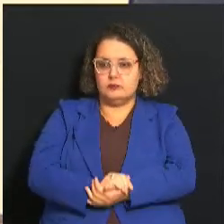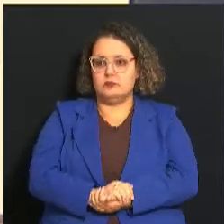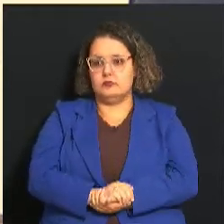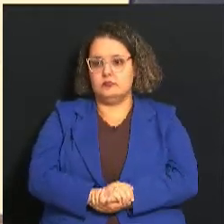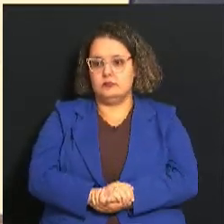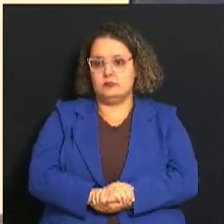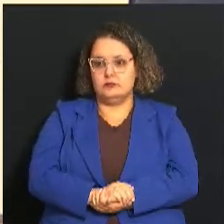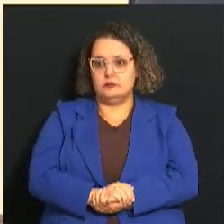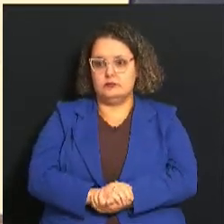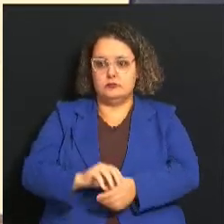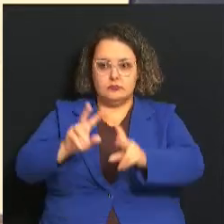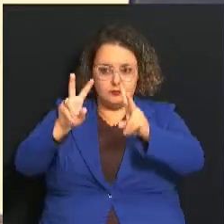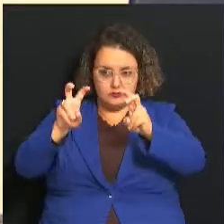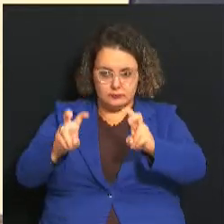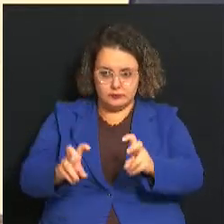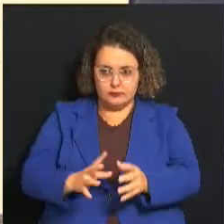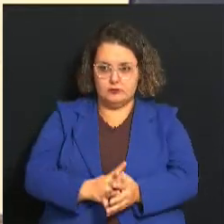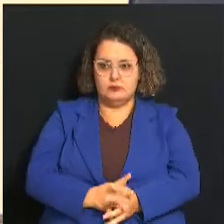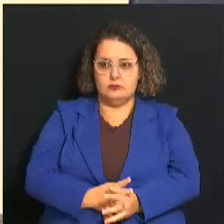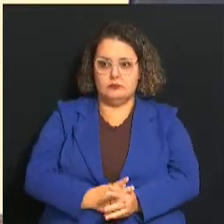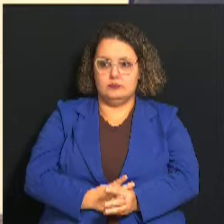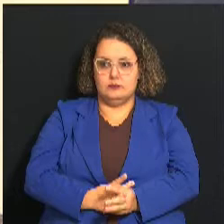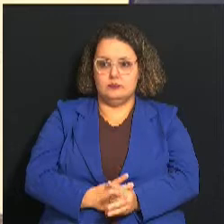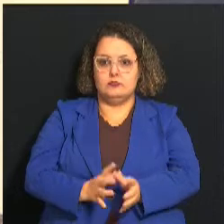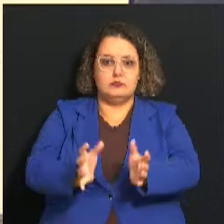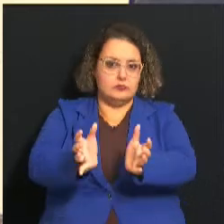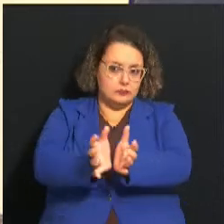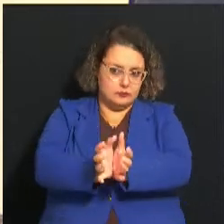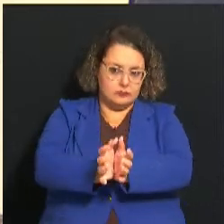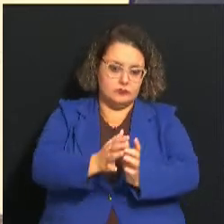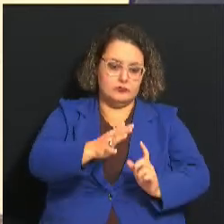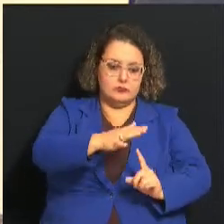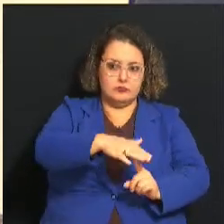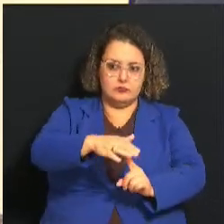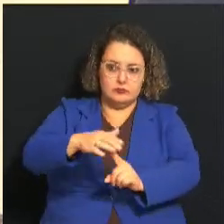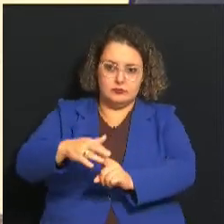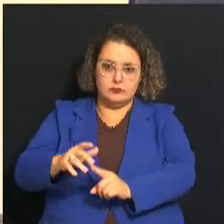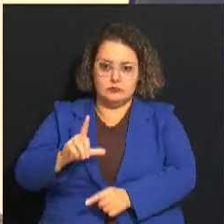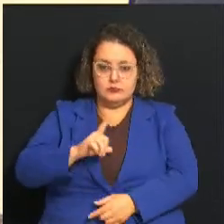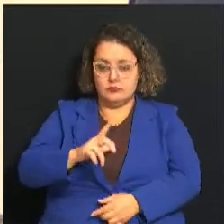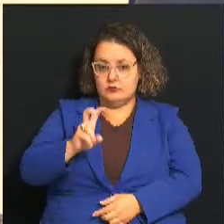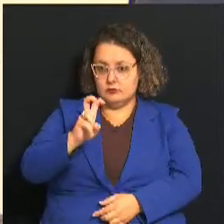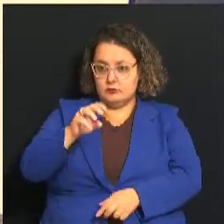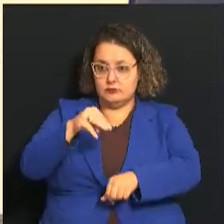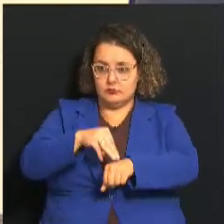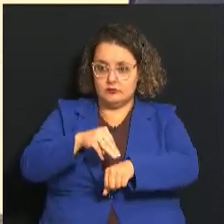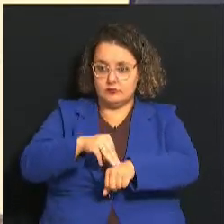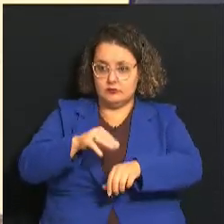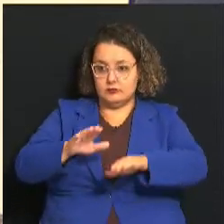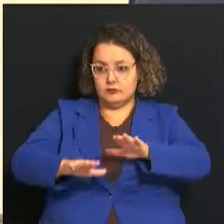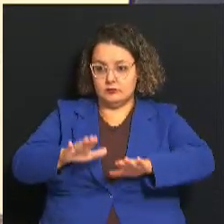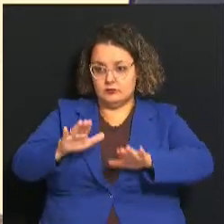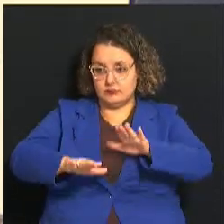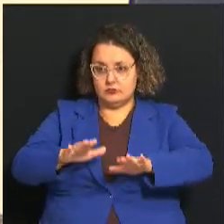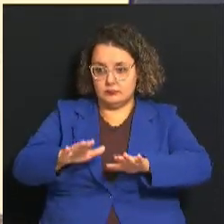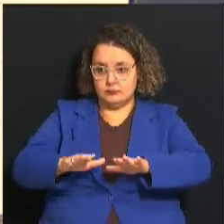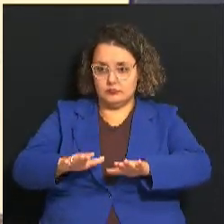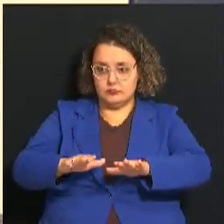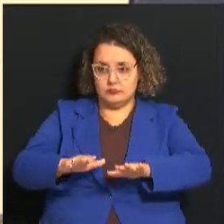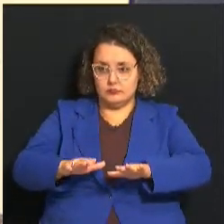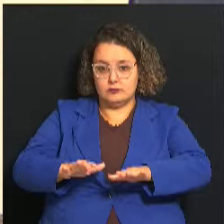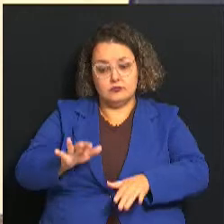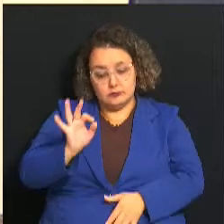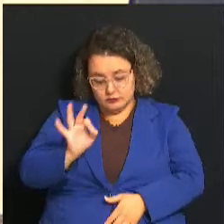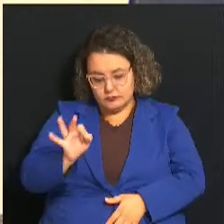ao tema. A Comissão de Meio Ambiente, ela tem 5 membros. E muitas vezes e certamente